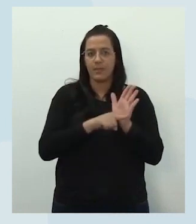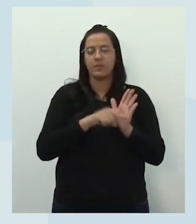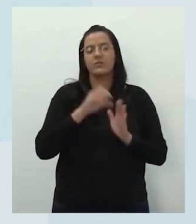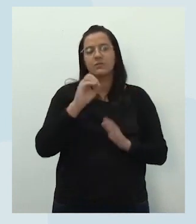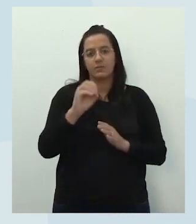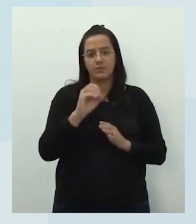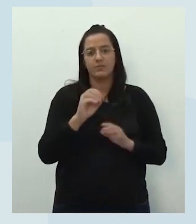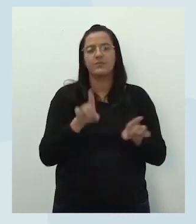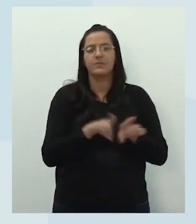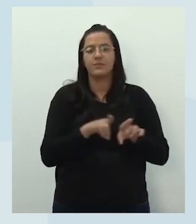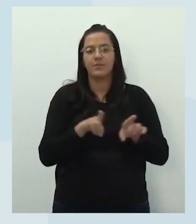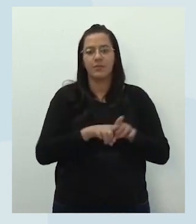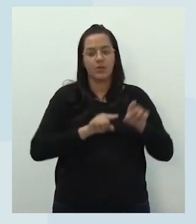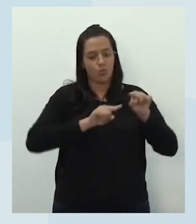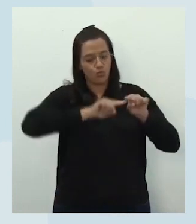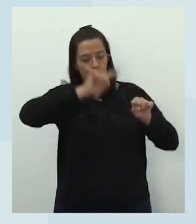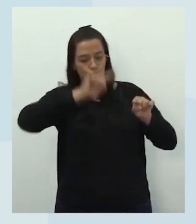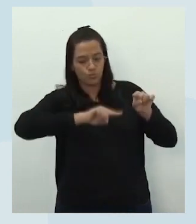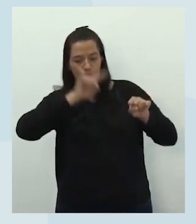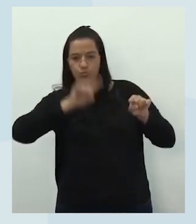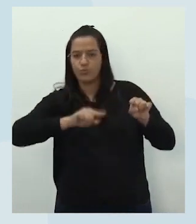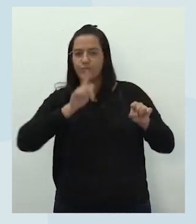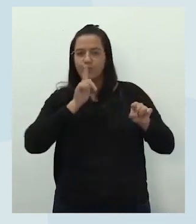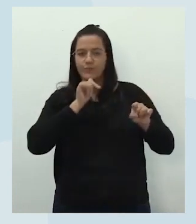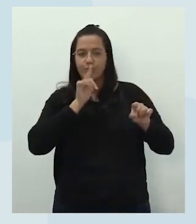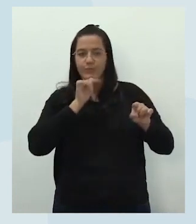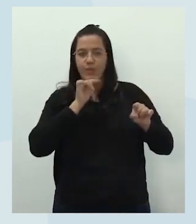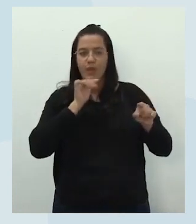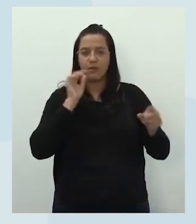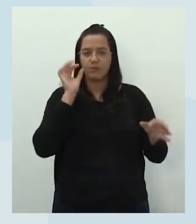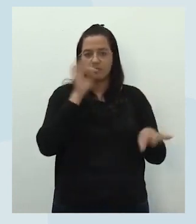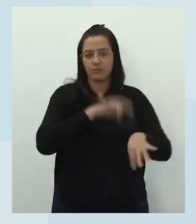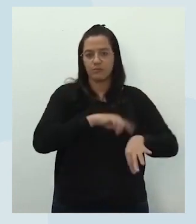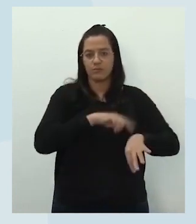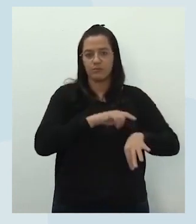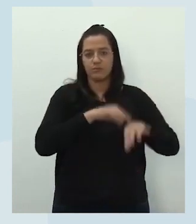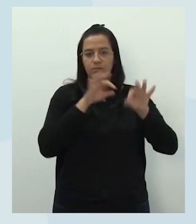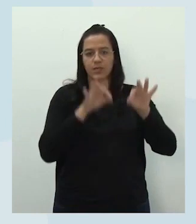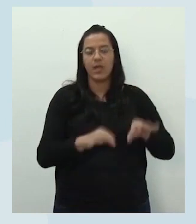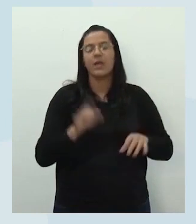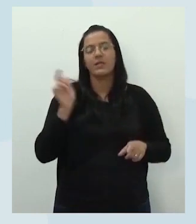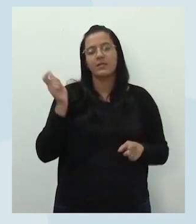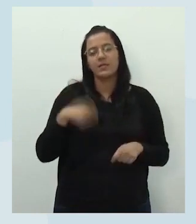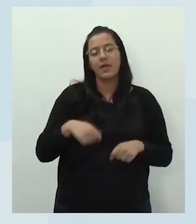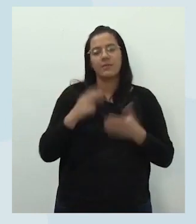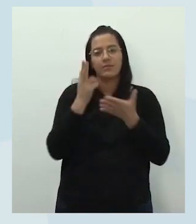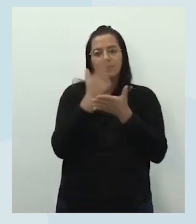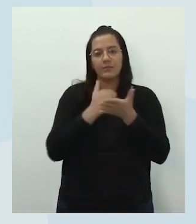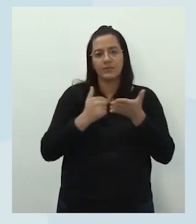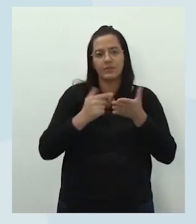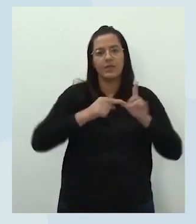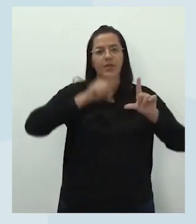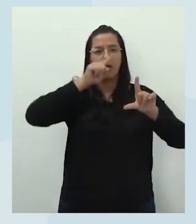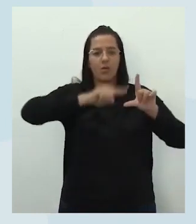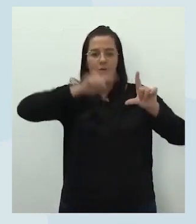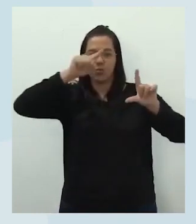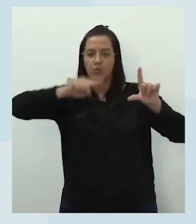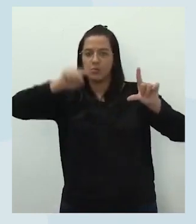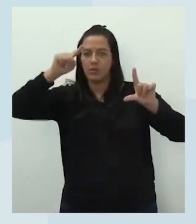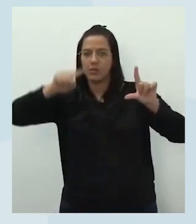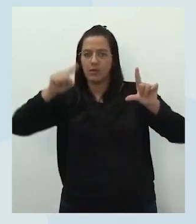espaço determinado. Então, o aluno vai poder construir o gráfico e determinar essa